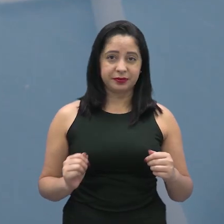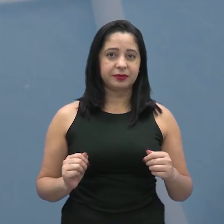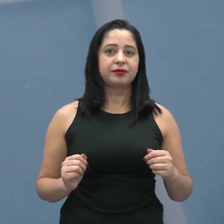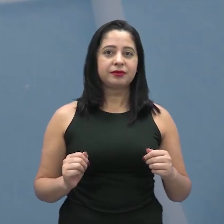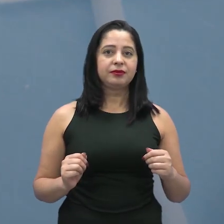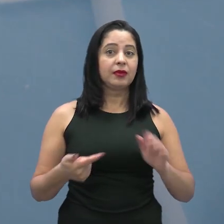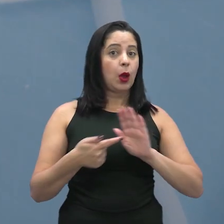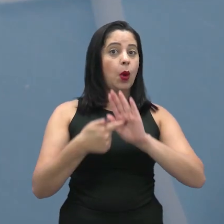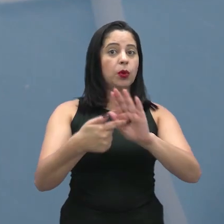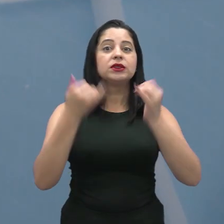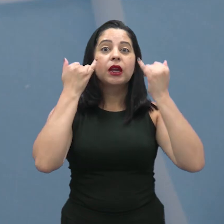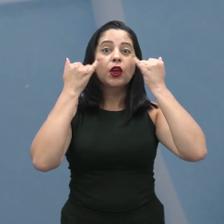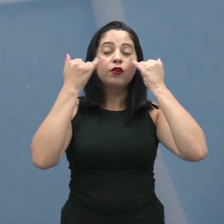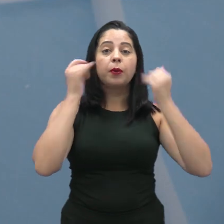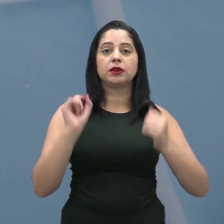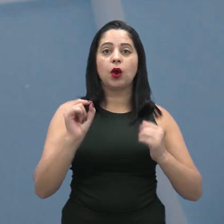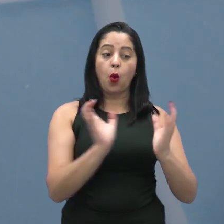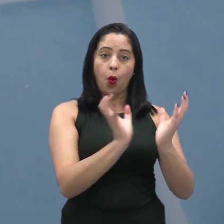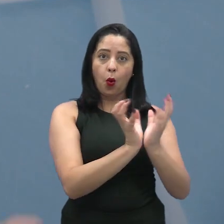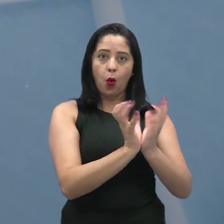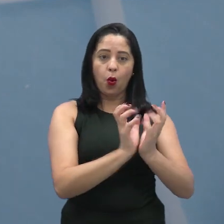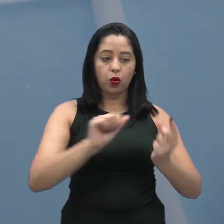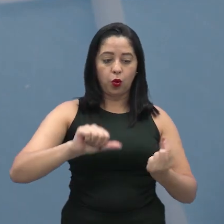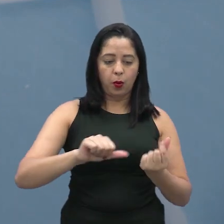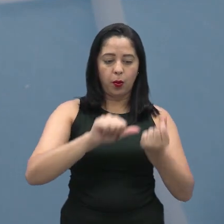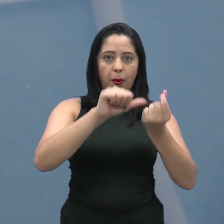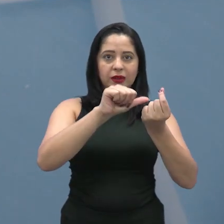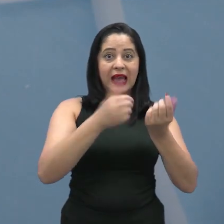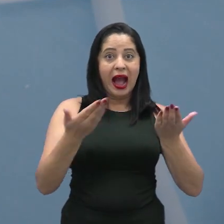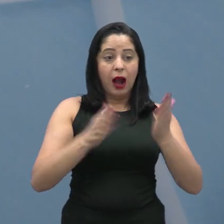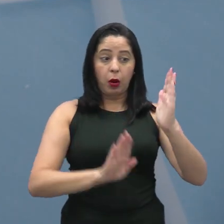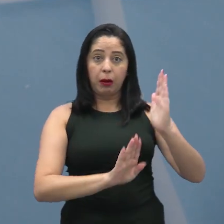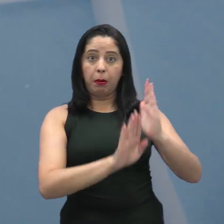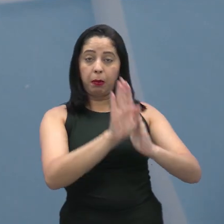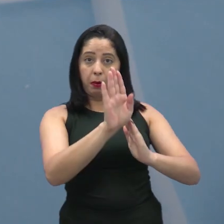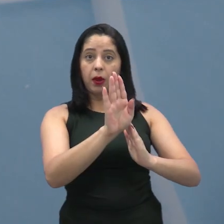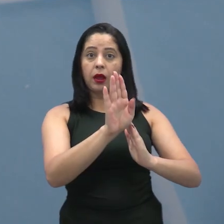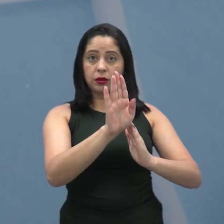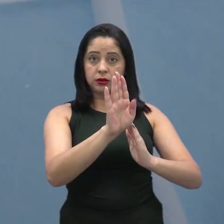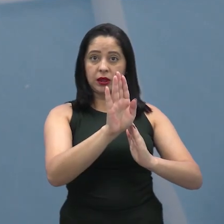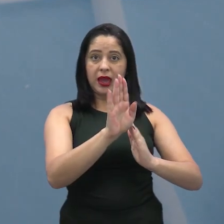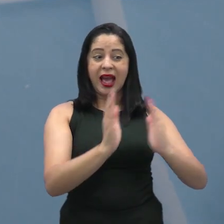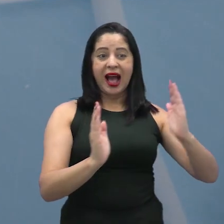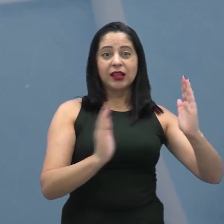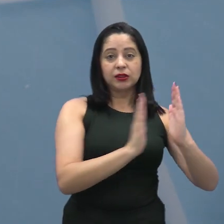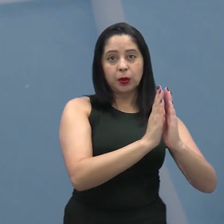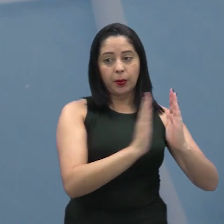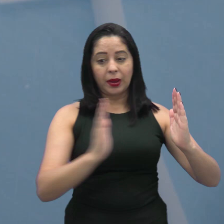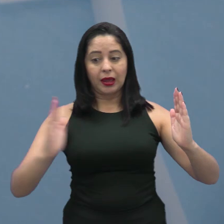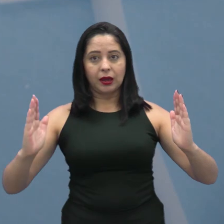a gente vai trazer uma informação que a classe média voltou a crescer no Brasil pela primeira vez desde